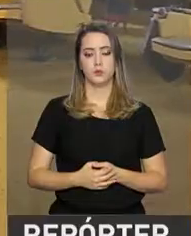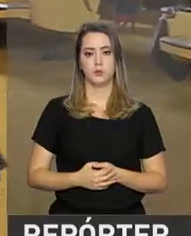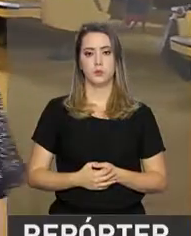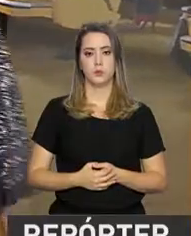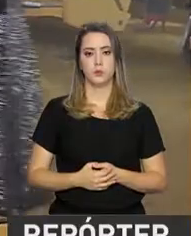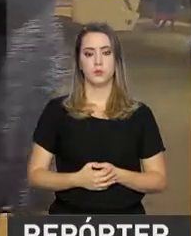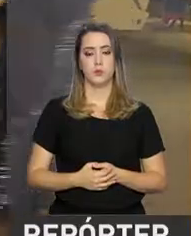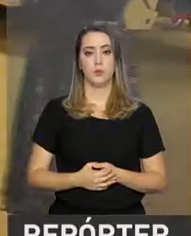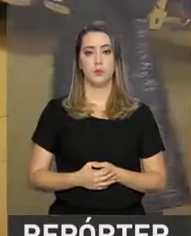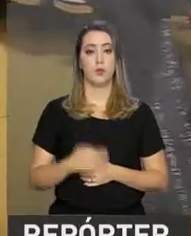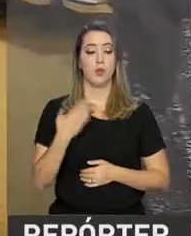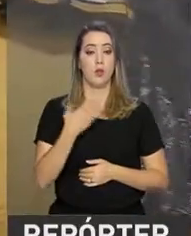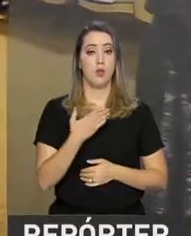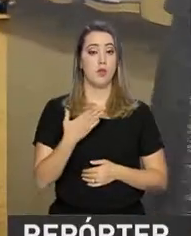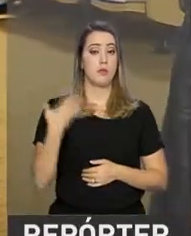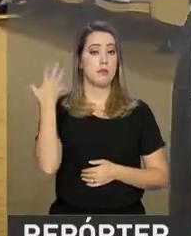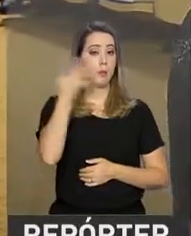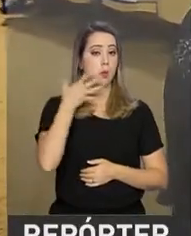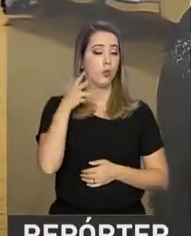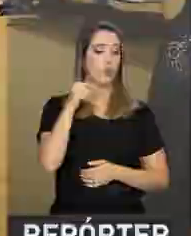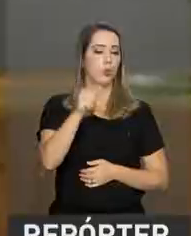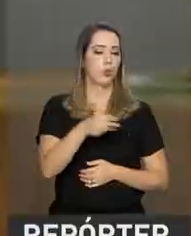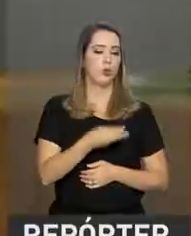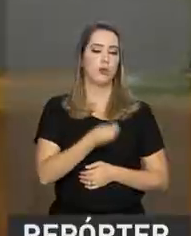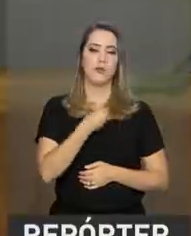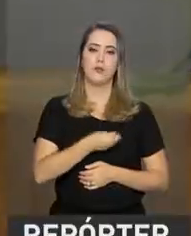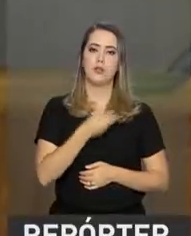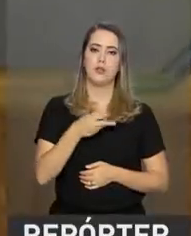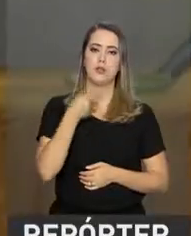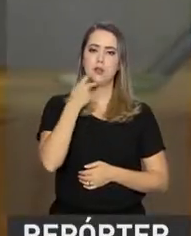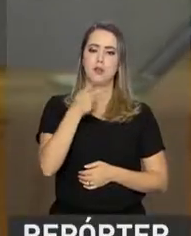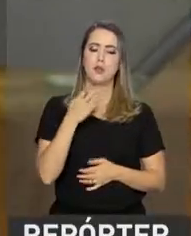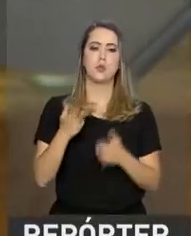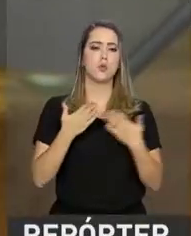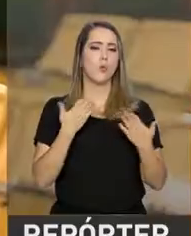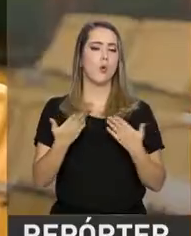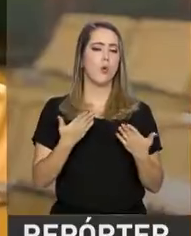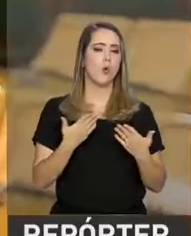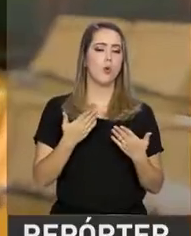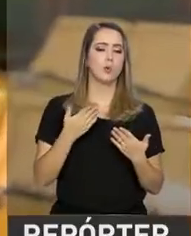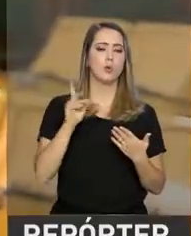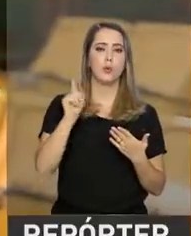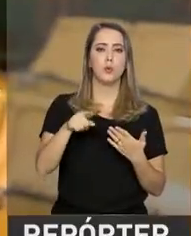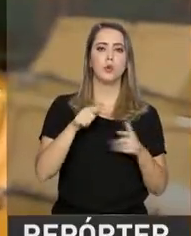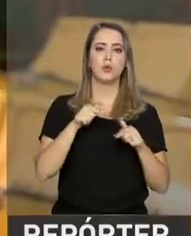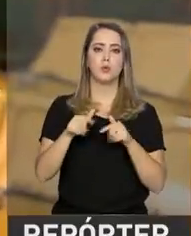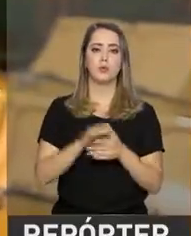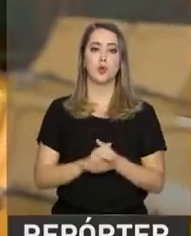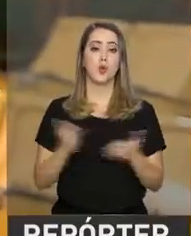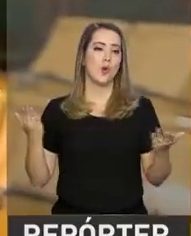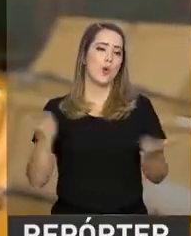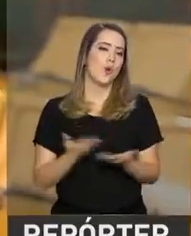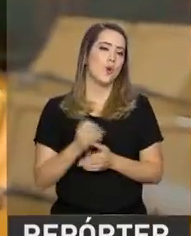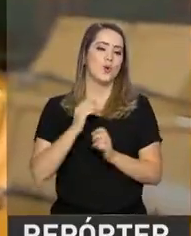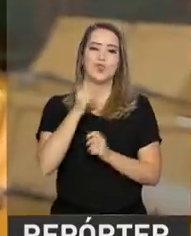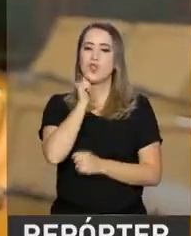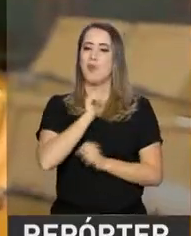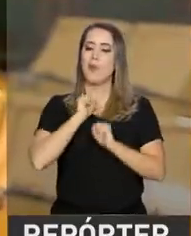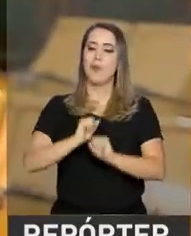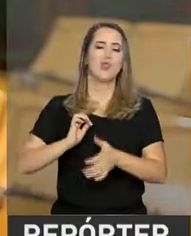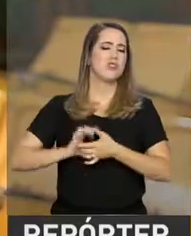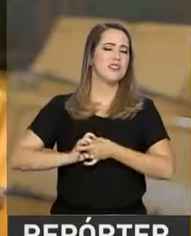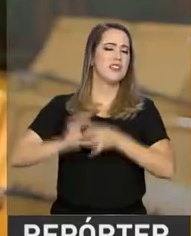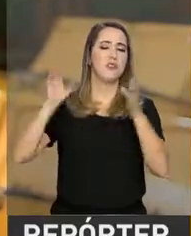kátia dividiu a experiência com o público e falou sobre o papel da mulher ela pode o que ela quiser ela pode ser profissional